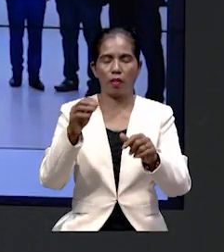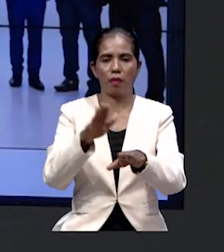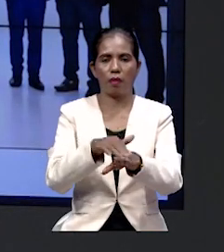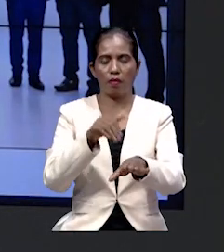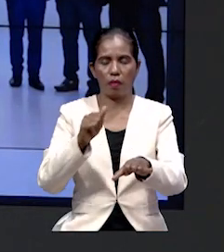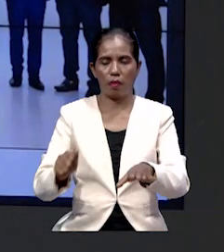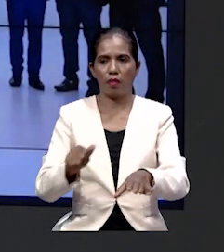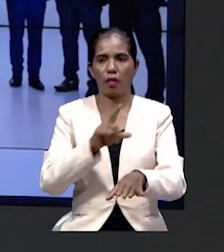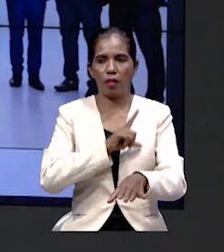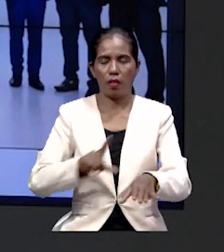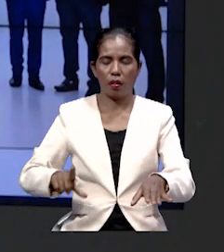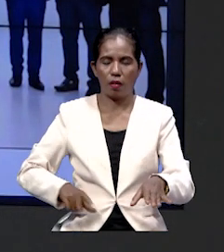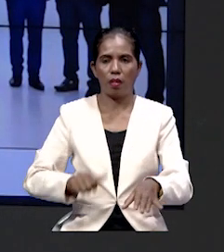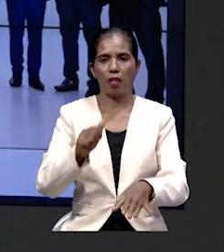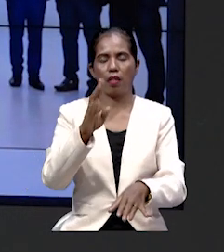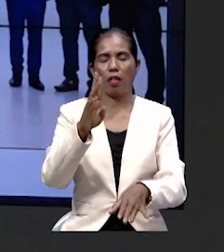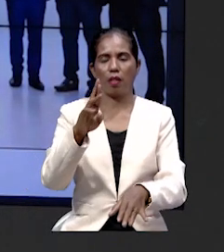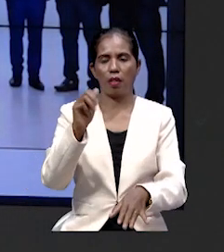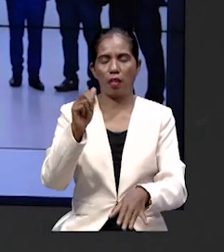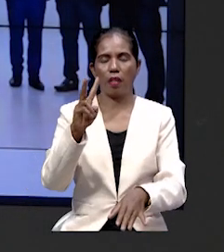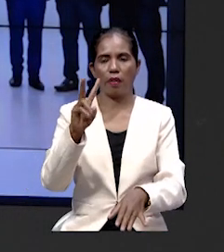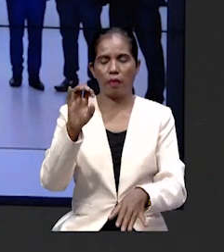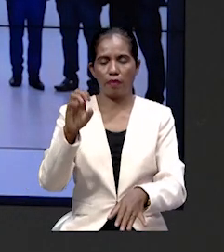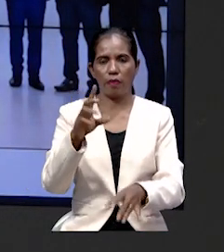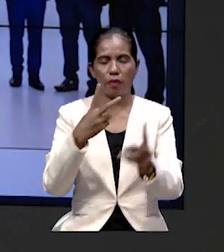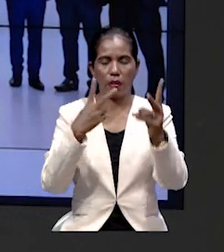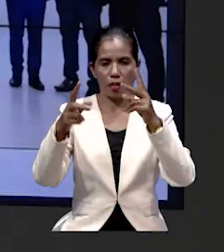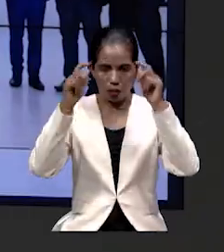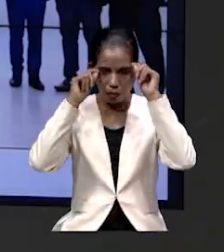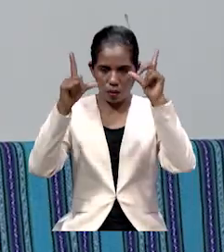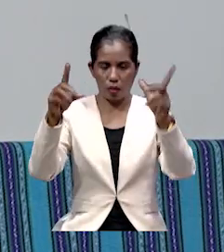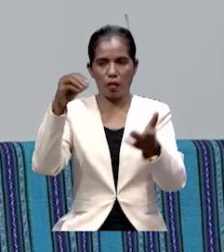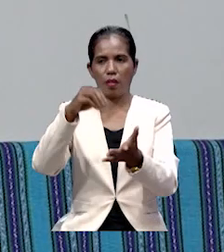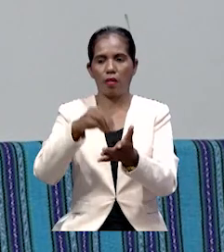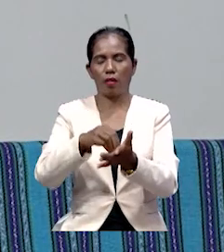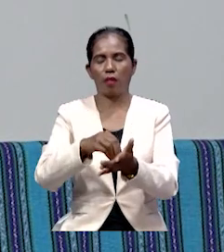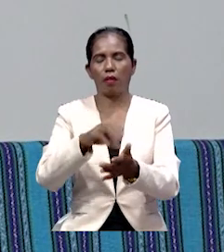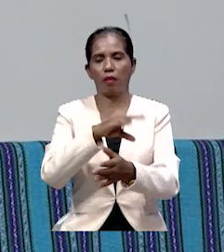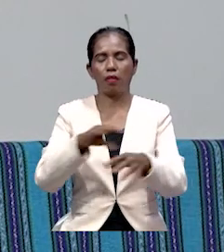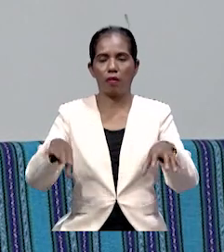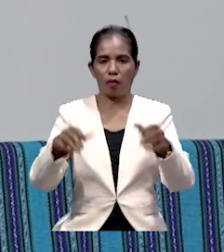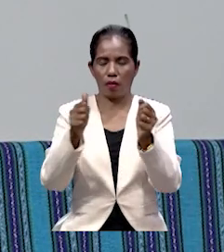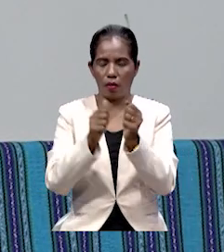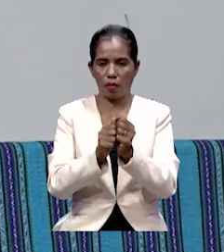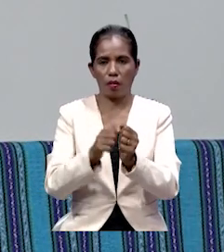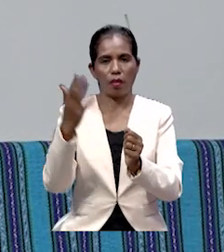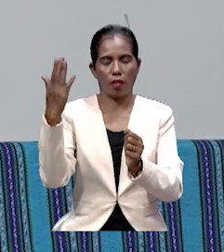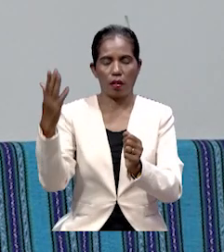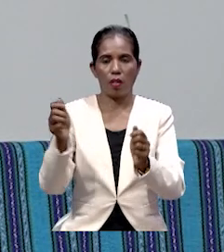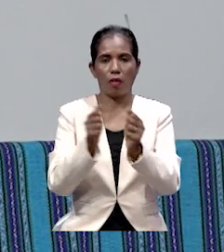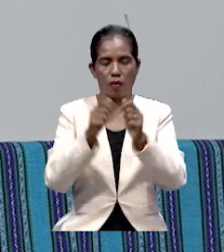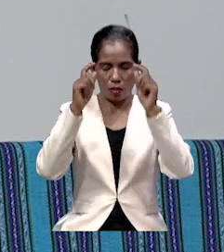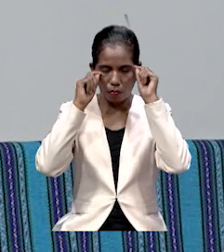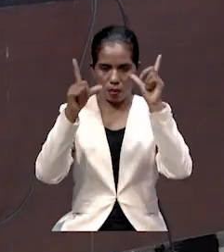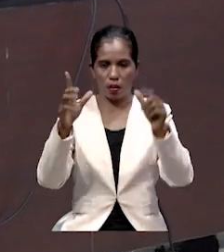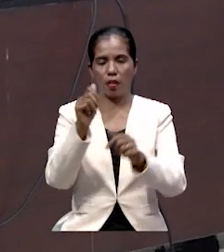Liurai Emirado Árabe Unido, mas visita Timor-Leste. Onde estabelece missão diplomática Emirado Árabe Unido ao Timor-Leste e